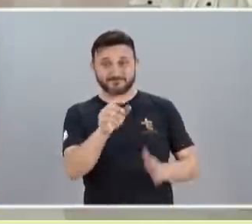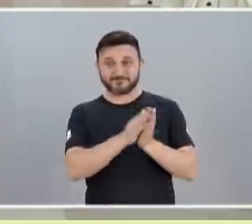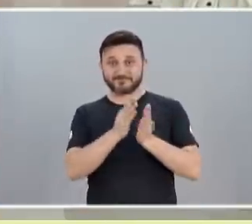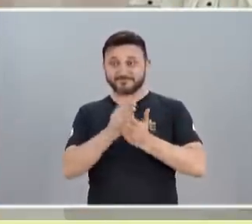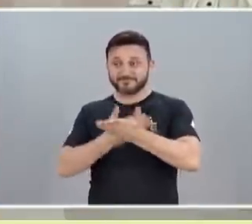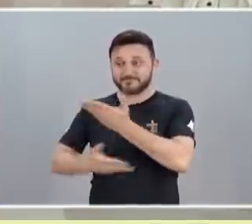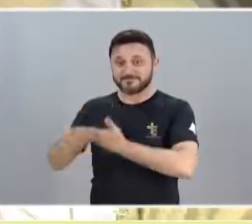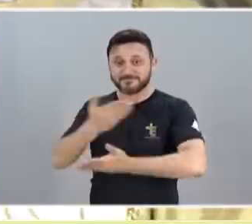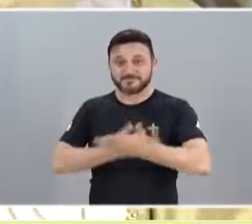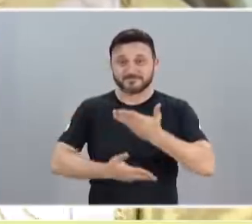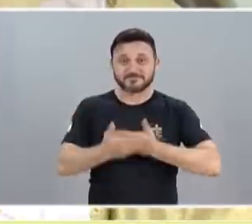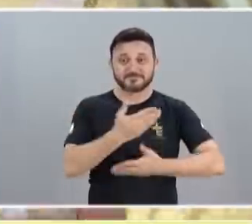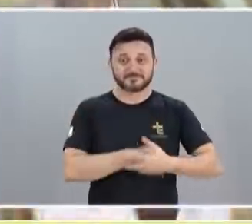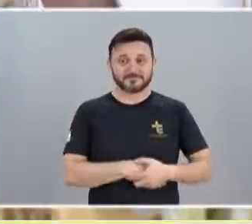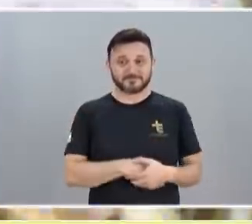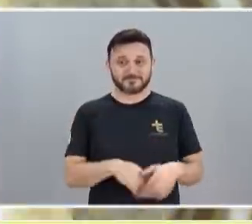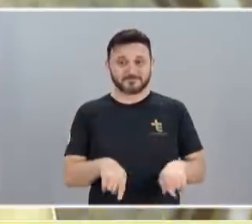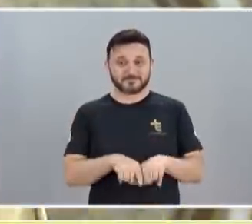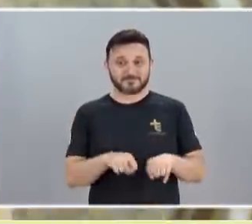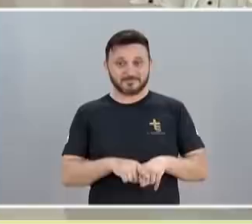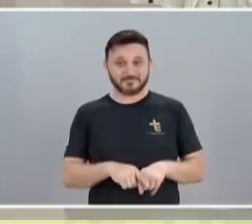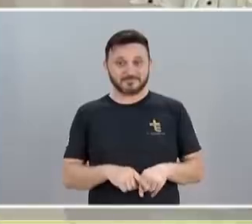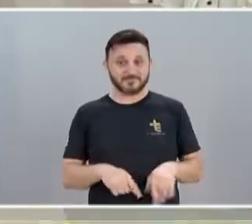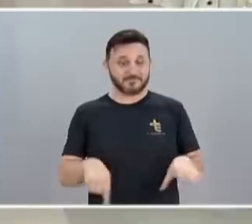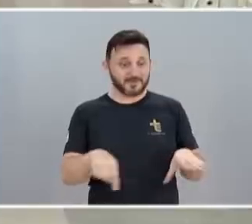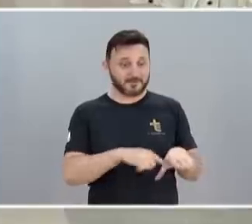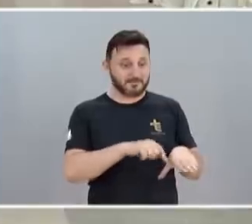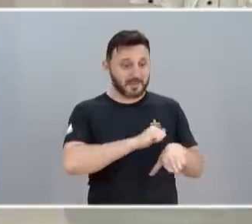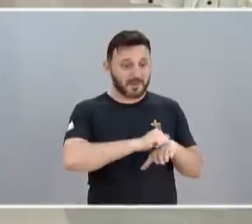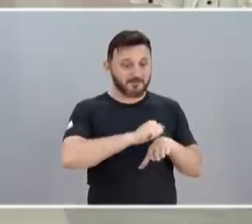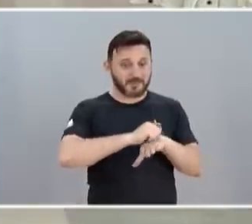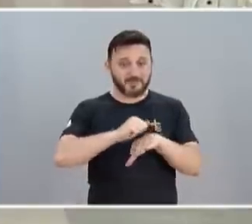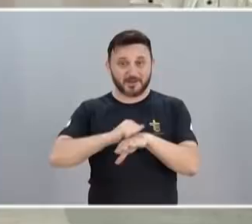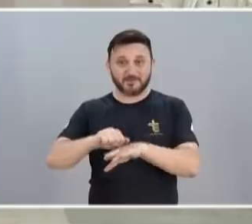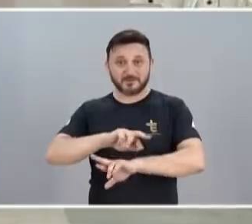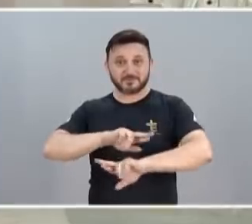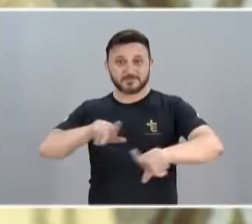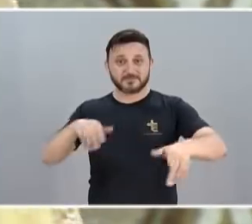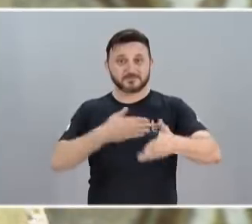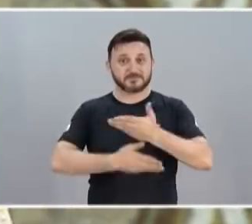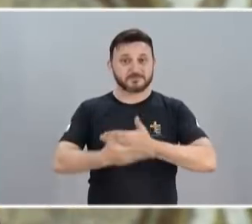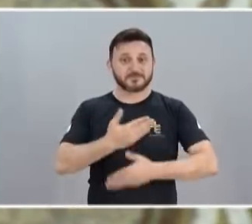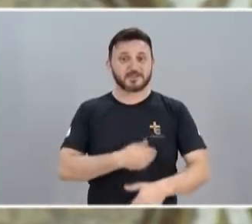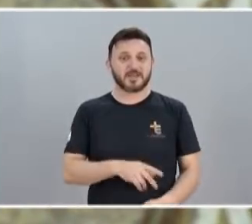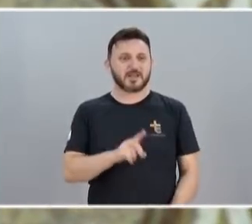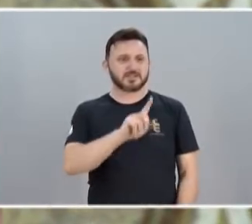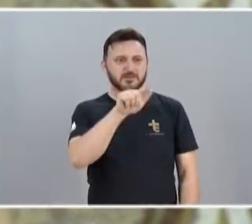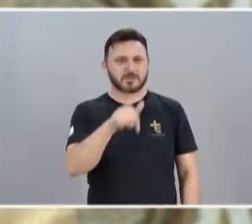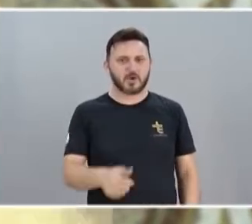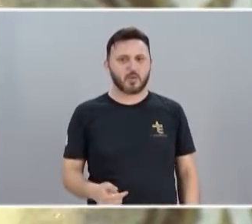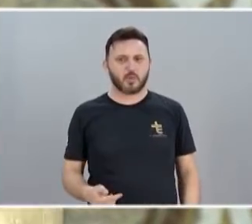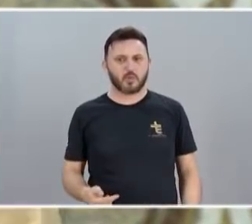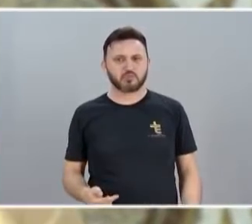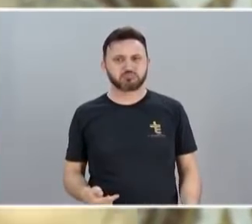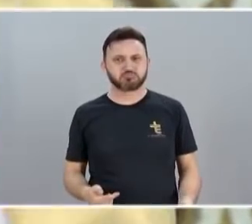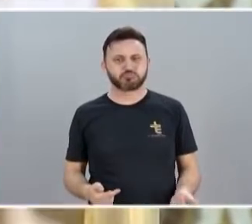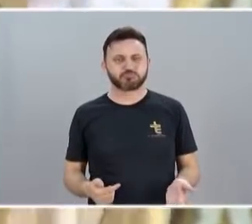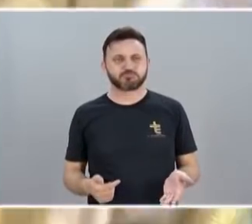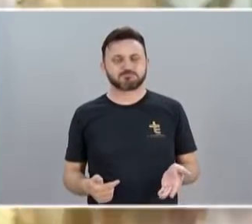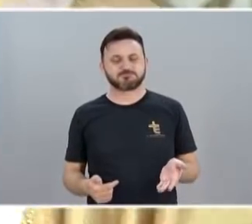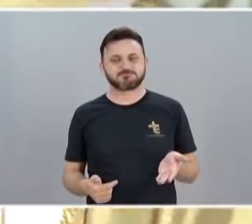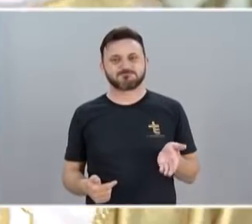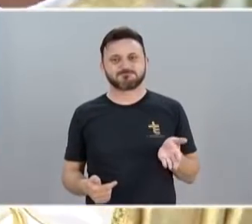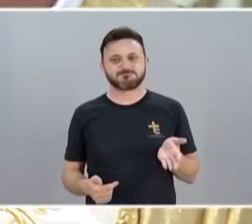pelos outros, eles lavam os pés uns dos outros, eles não são chegados a